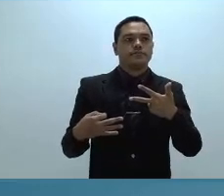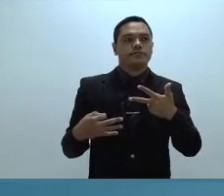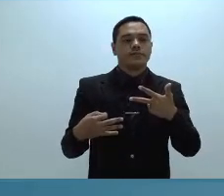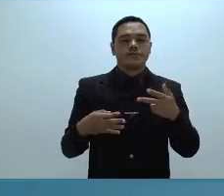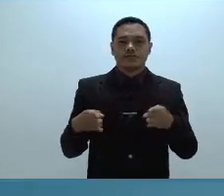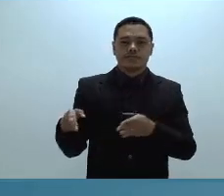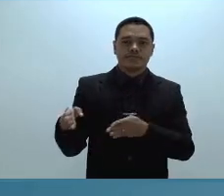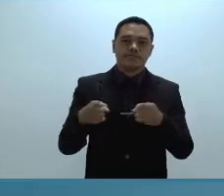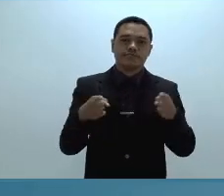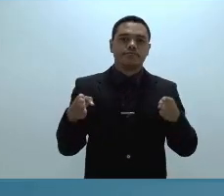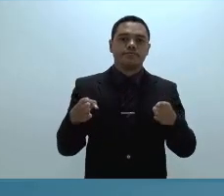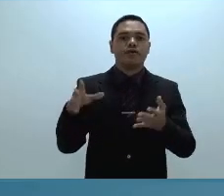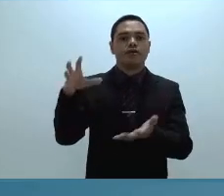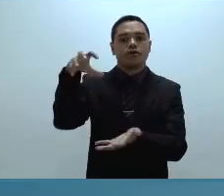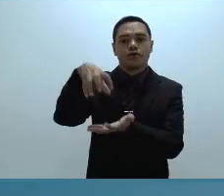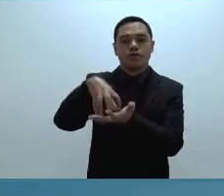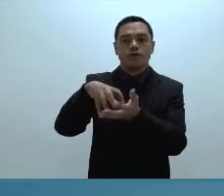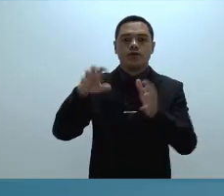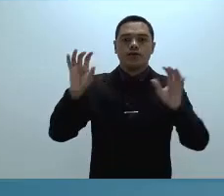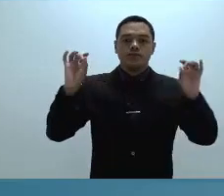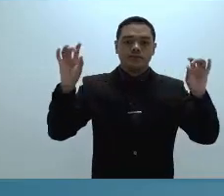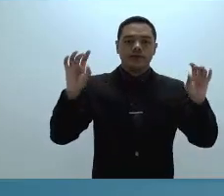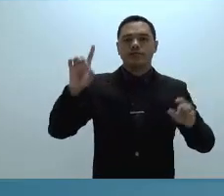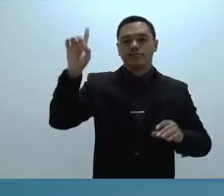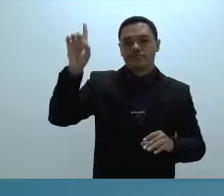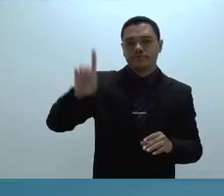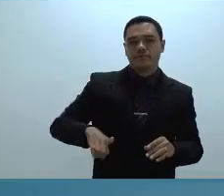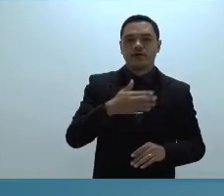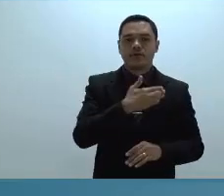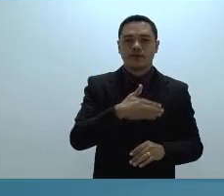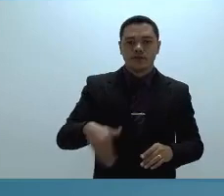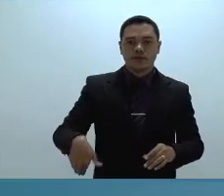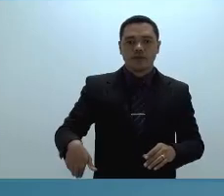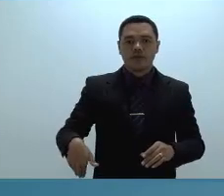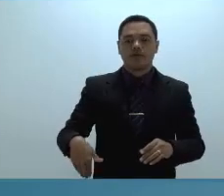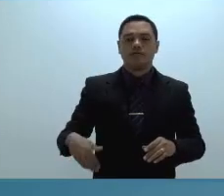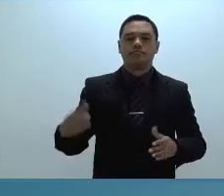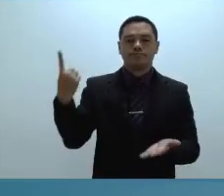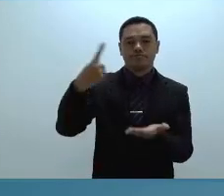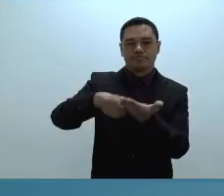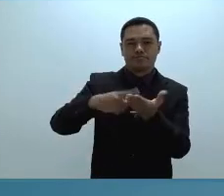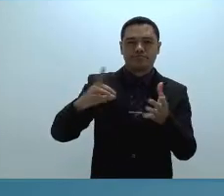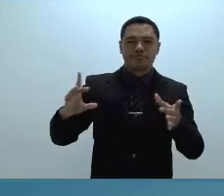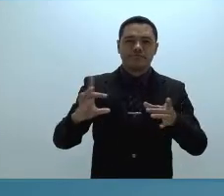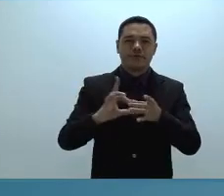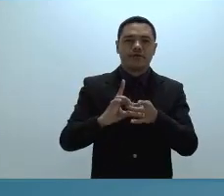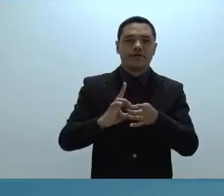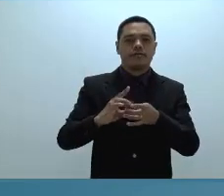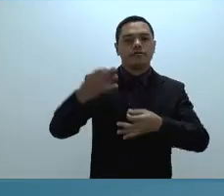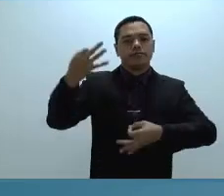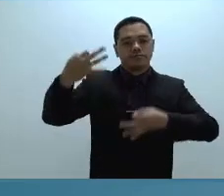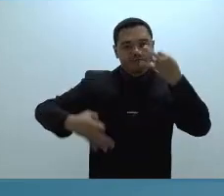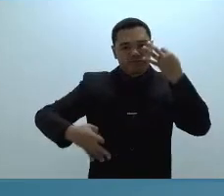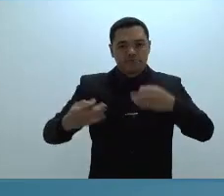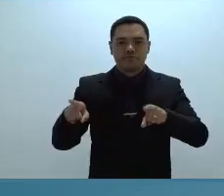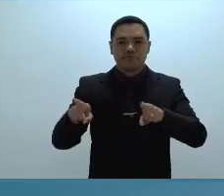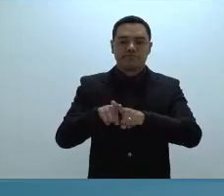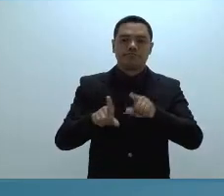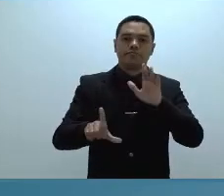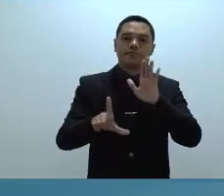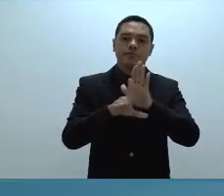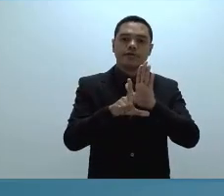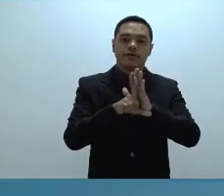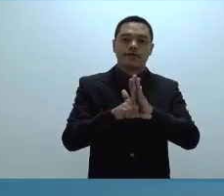Especial, é de direito público a relação litigiosa. Relação jurídica litigiosa, artigo 9º